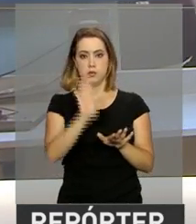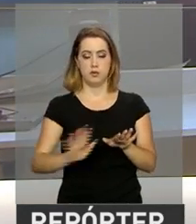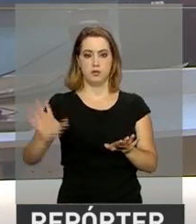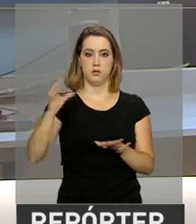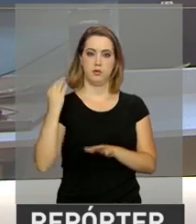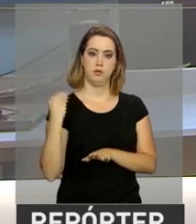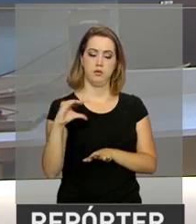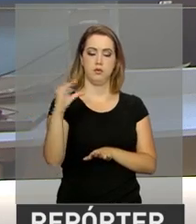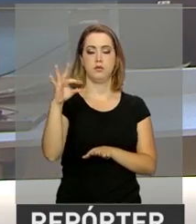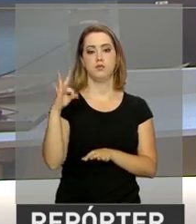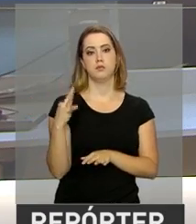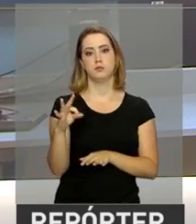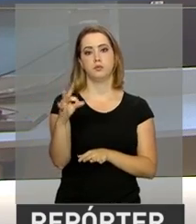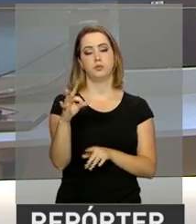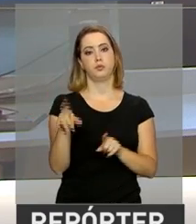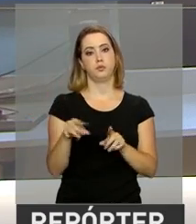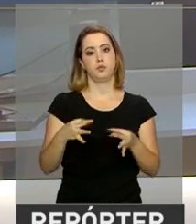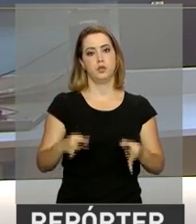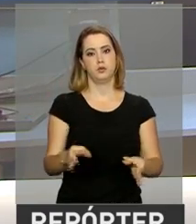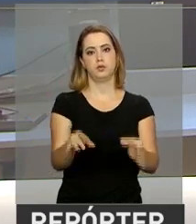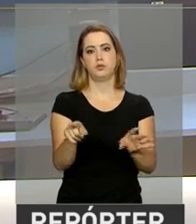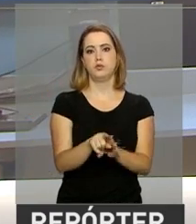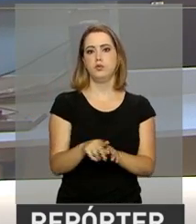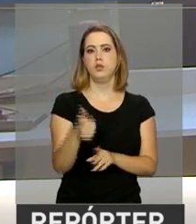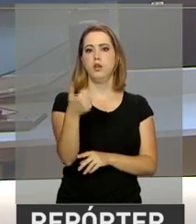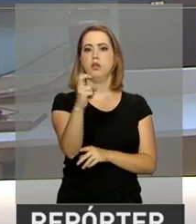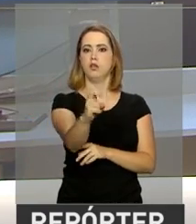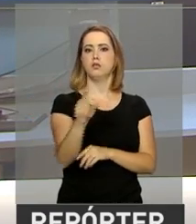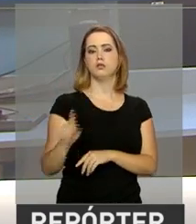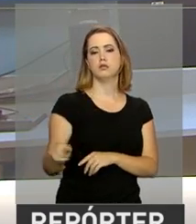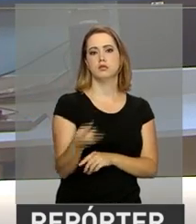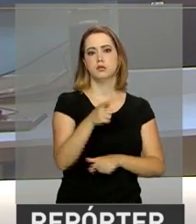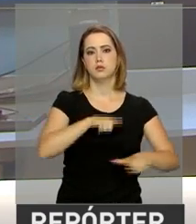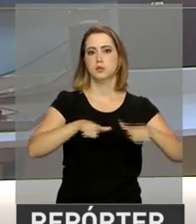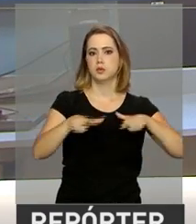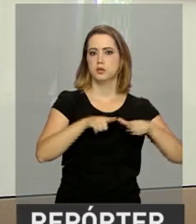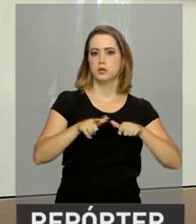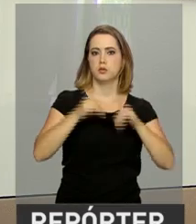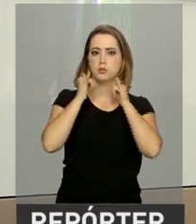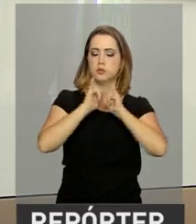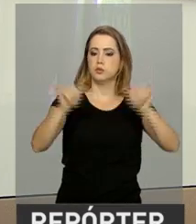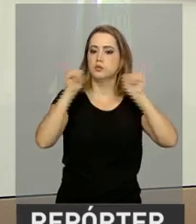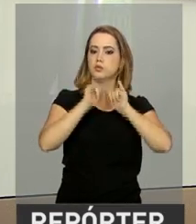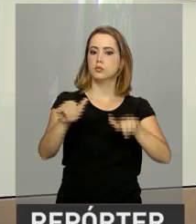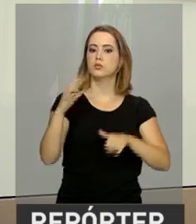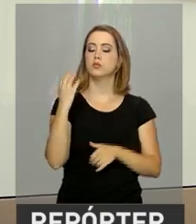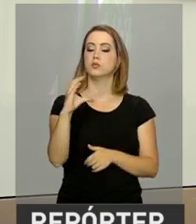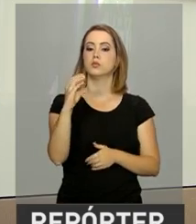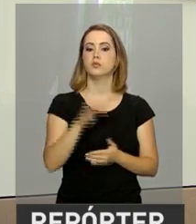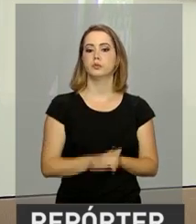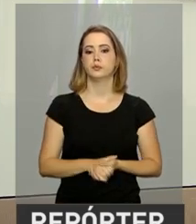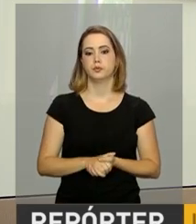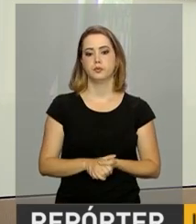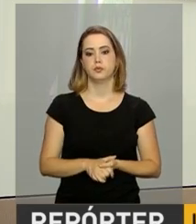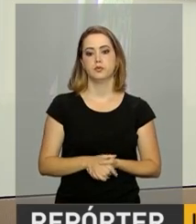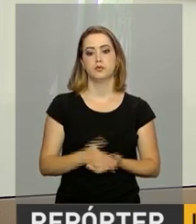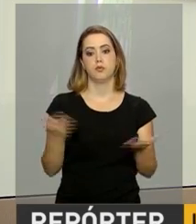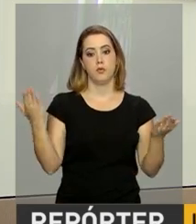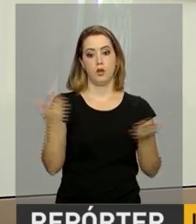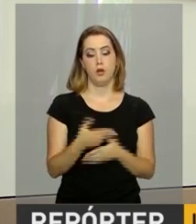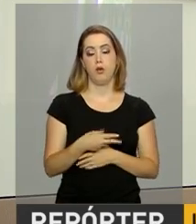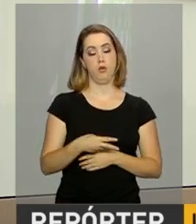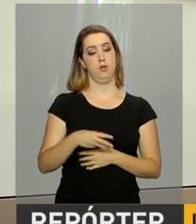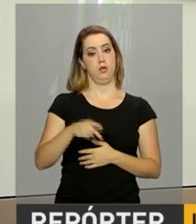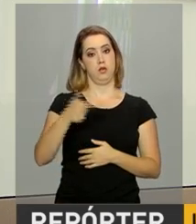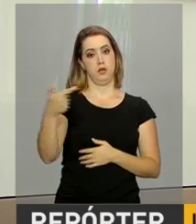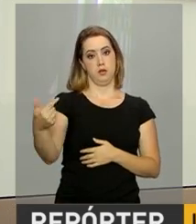o país serão mais de de 15.000 atividades para divulgar a educação científica cro interal Essa é a 13ª edição da